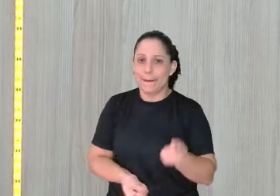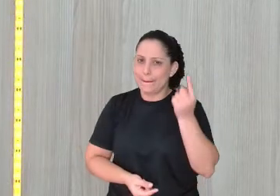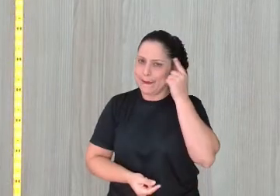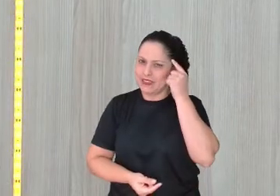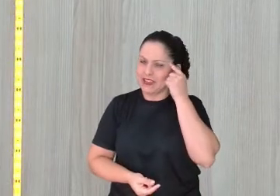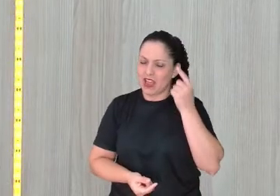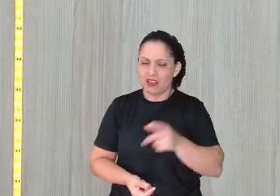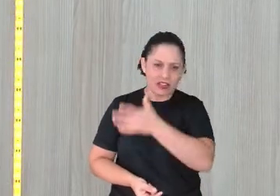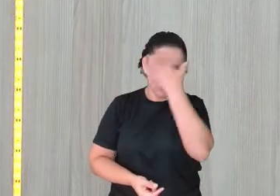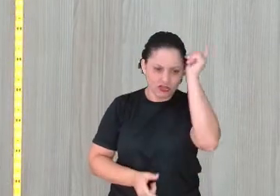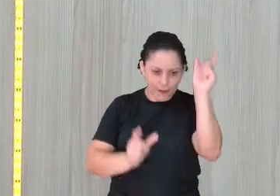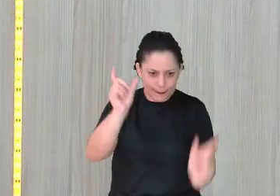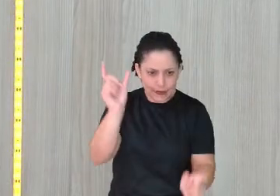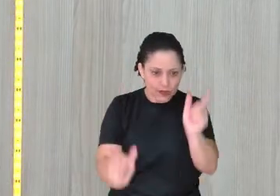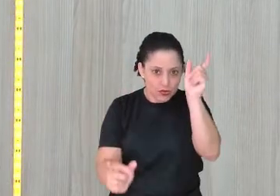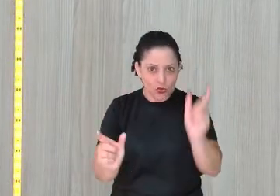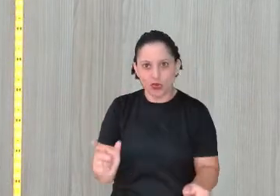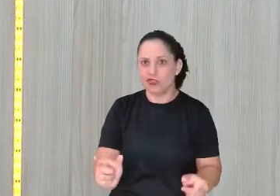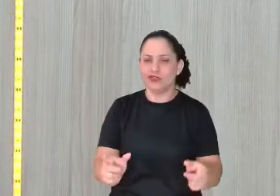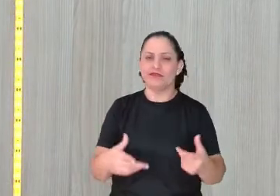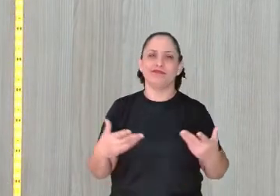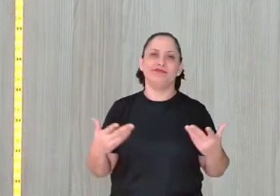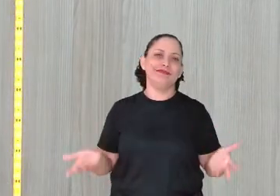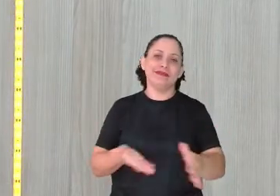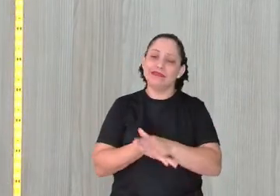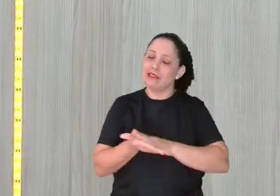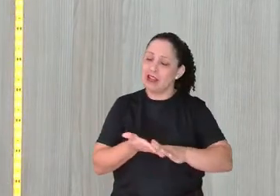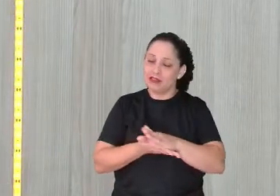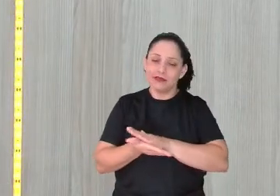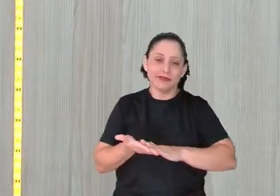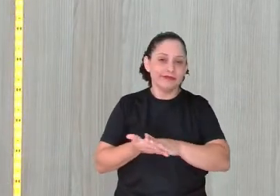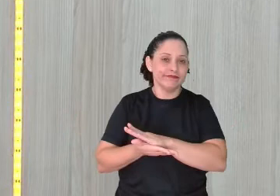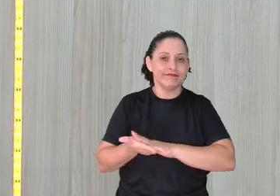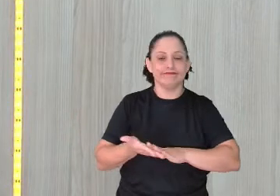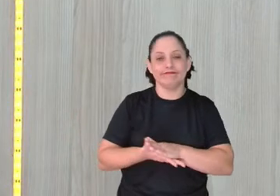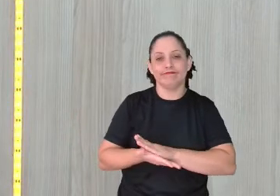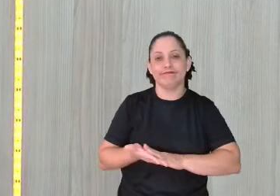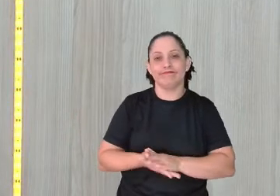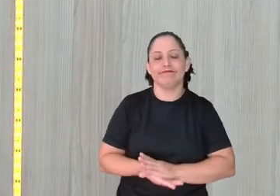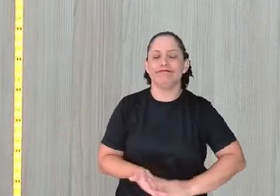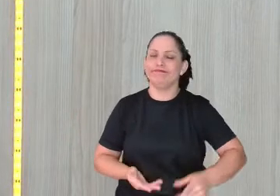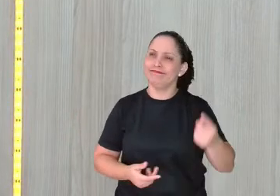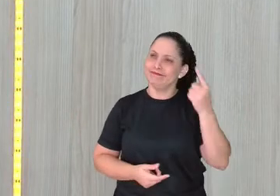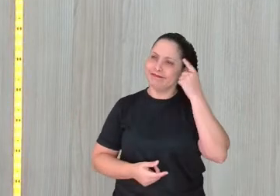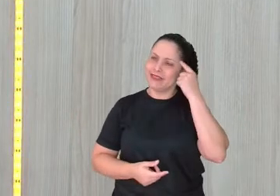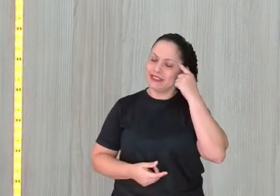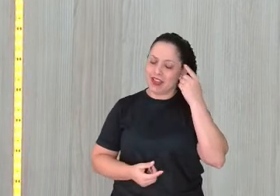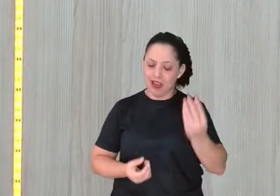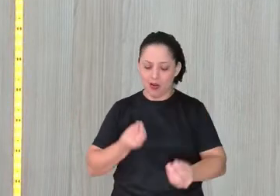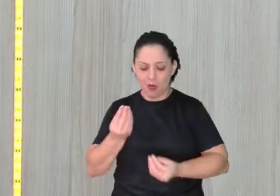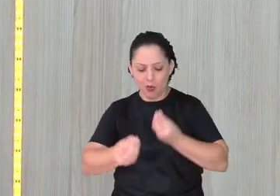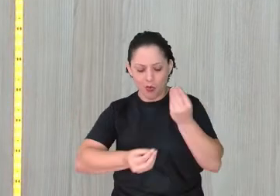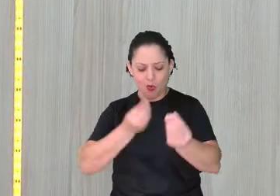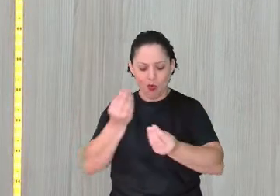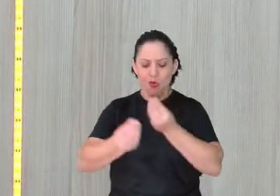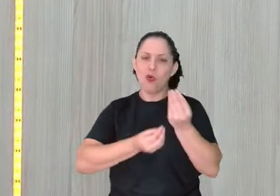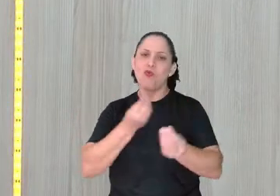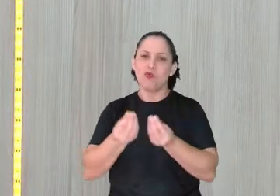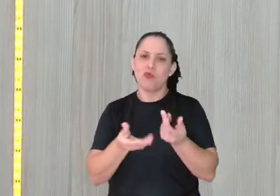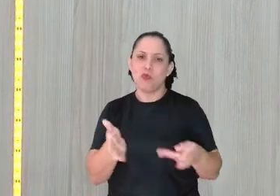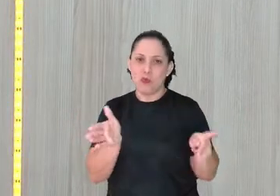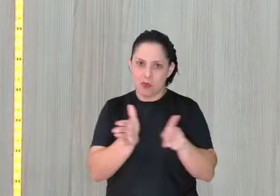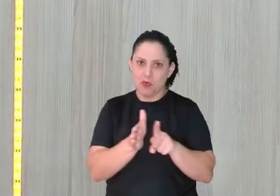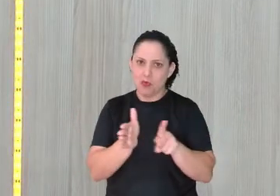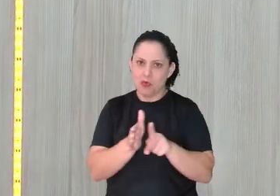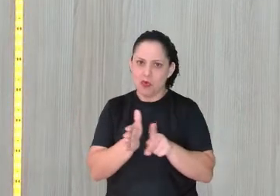que possa ter acesso para todos e todas, aí a gente pode questionar se de fato faz